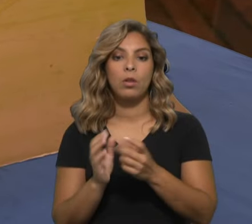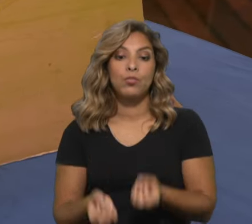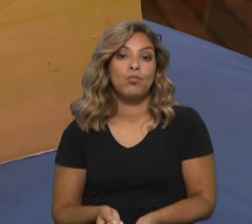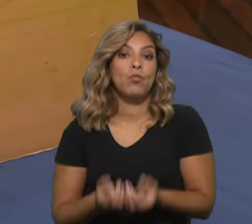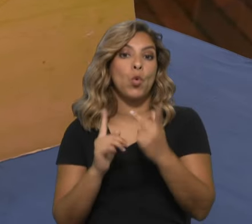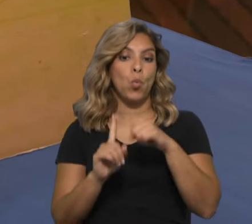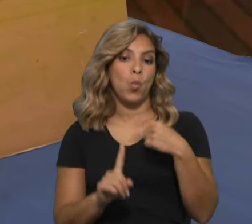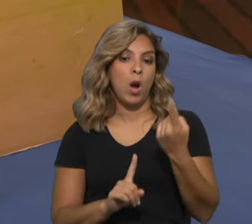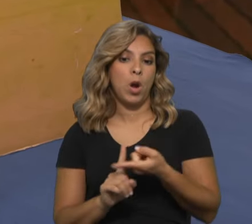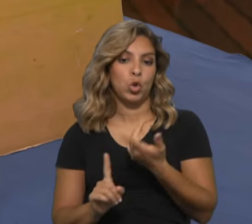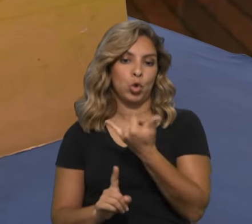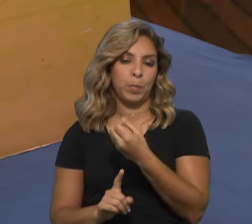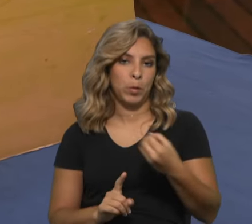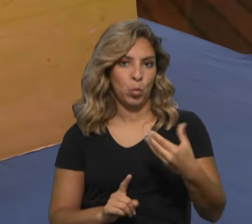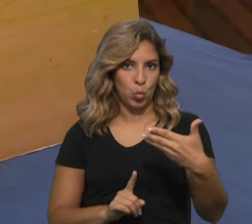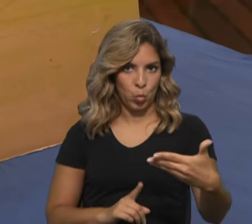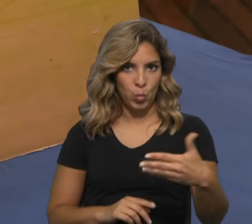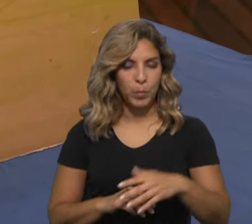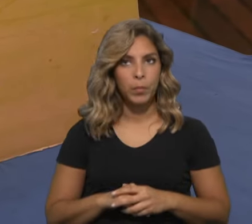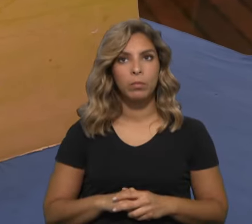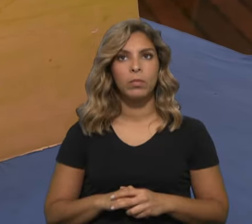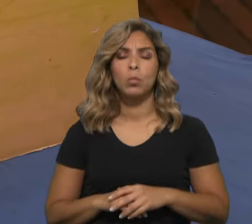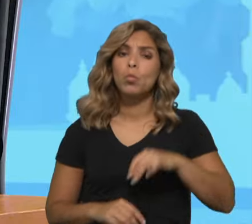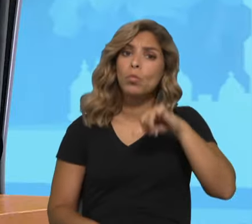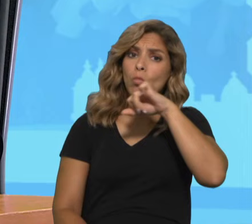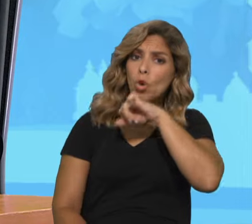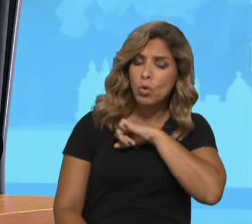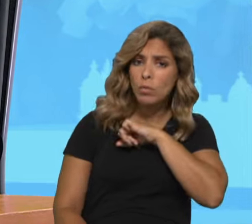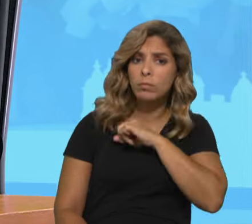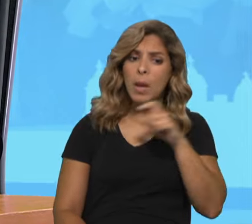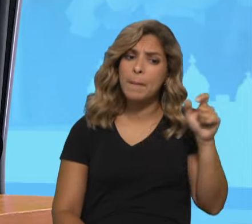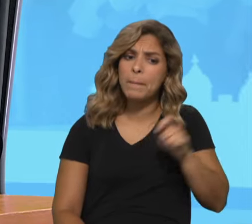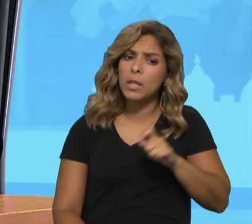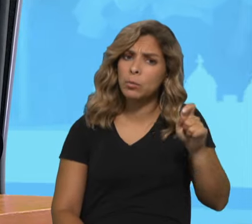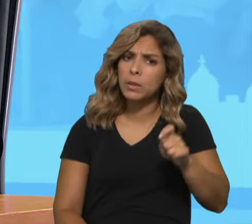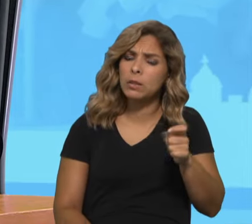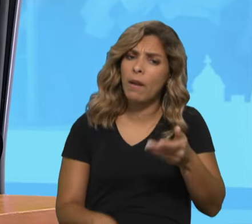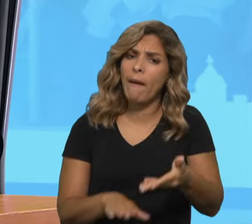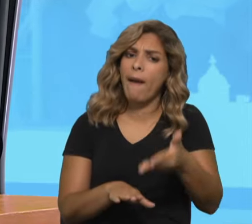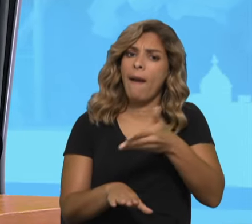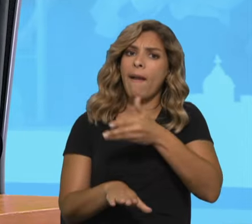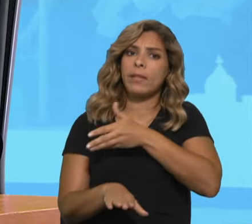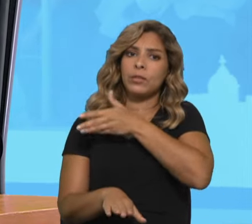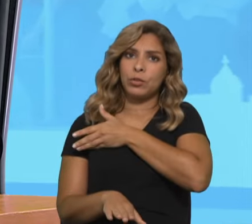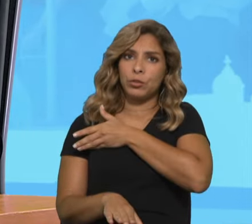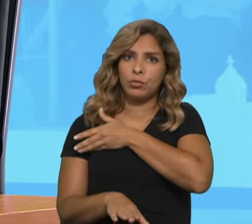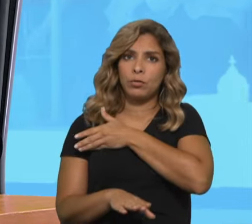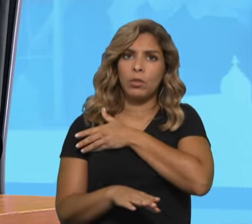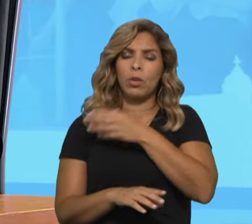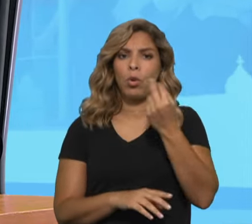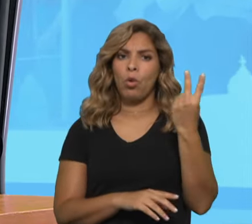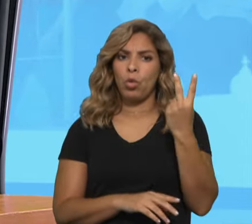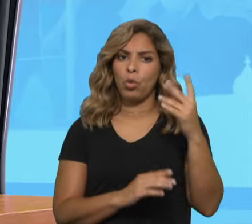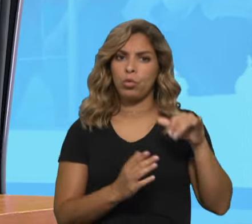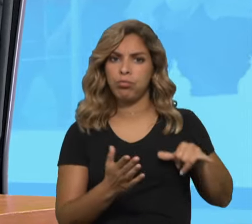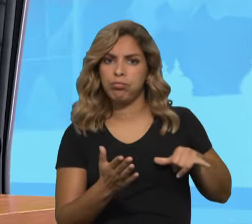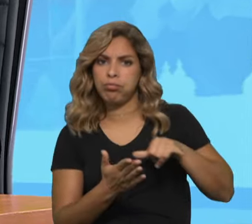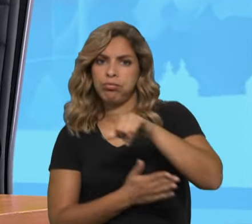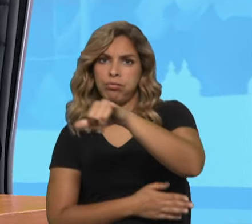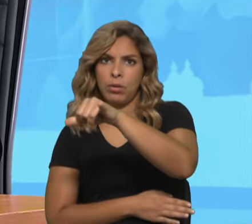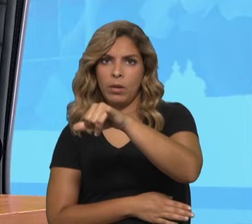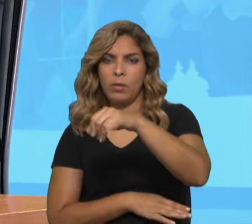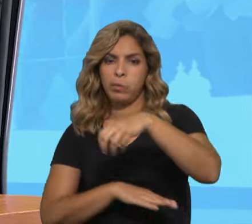2001. Surgiu, curiosamente, meses antes dos 2 aviões que foram lançados sobre